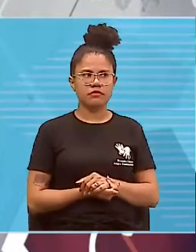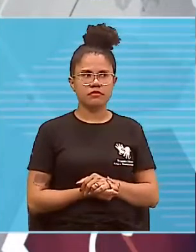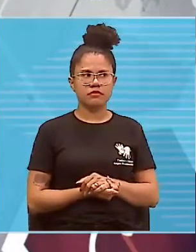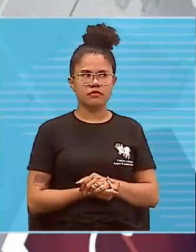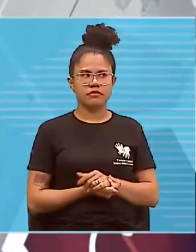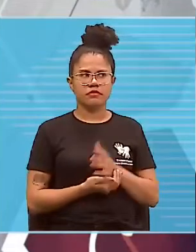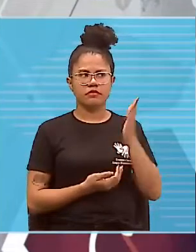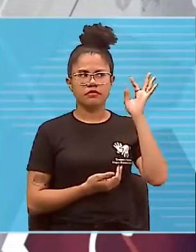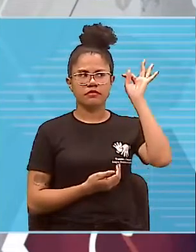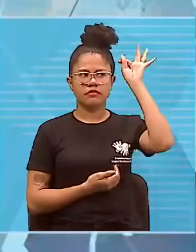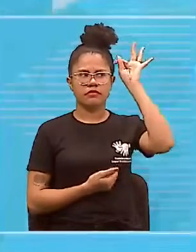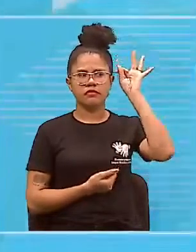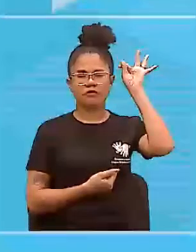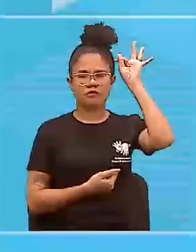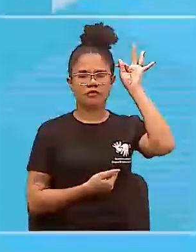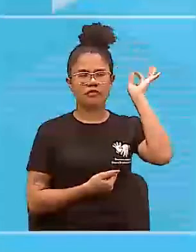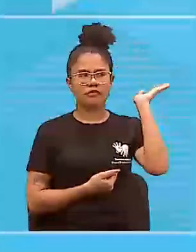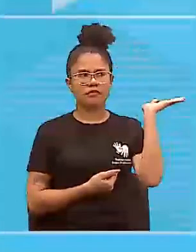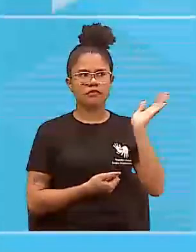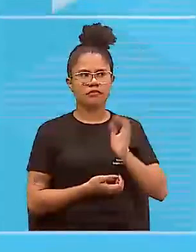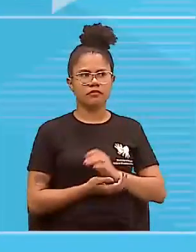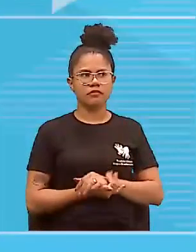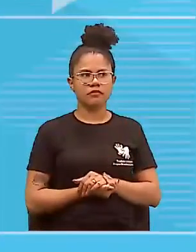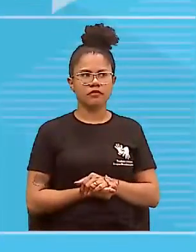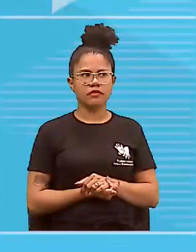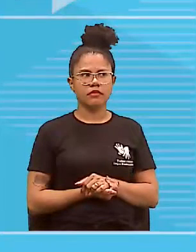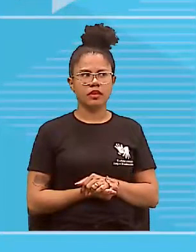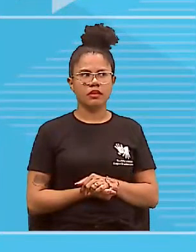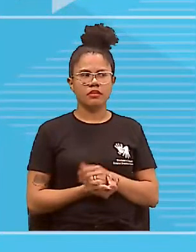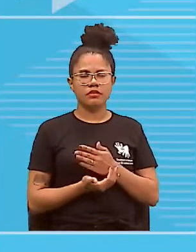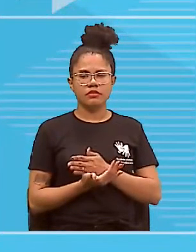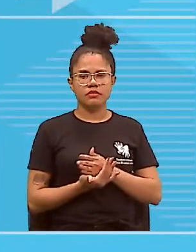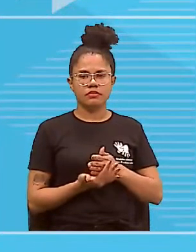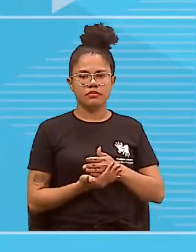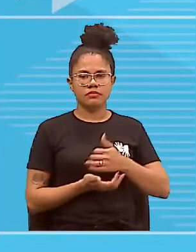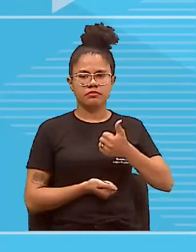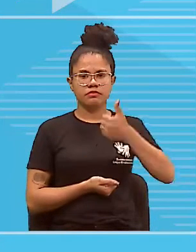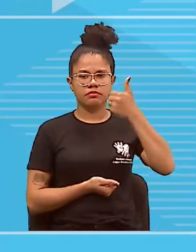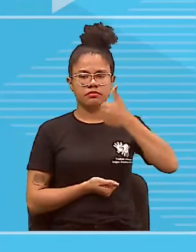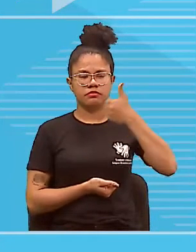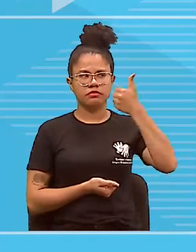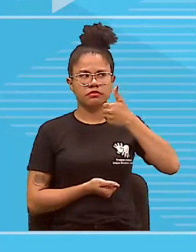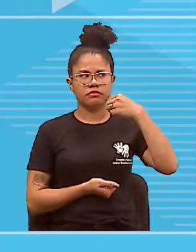ondulatória de vez começando pelo primeiro experimento